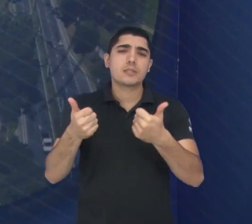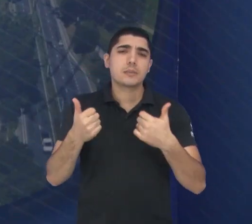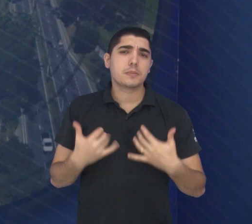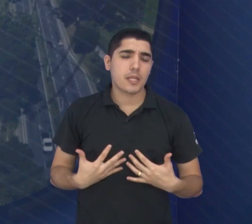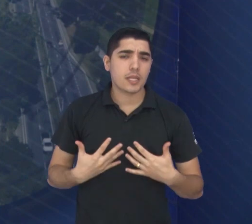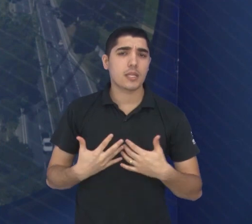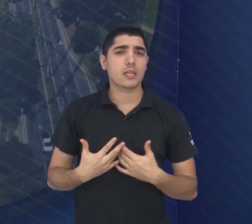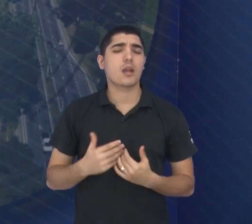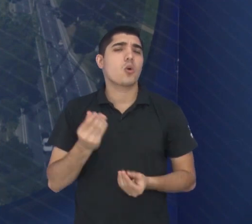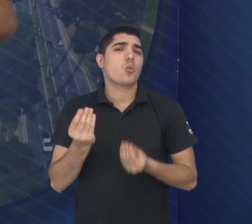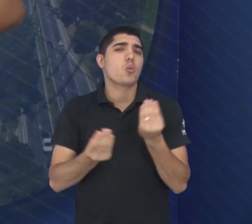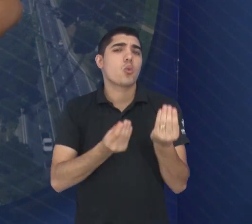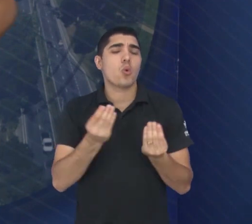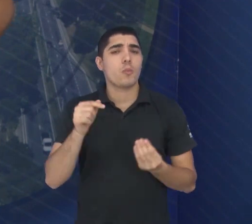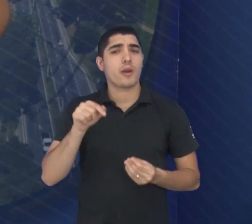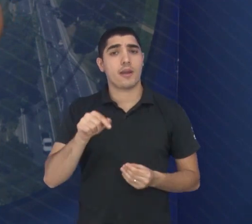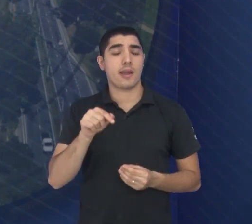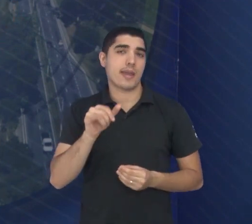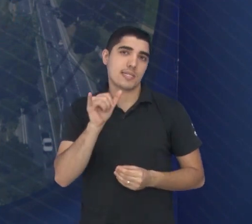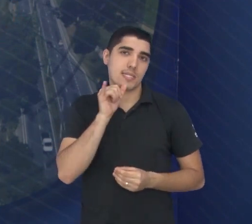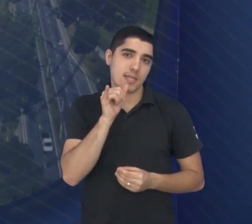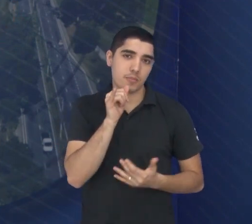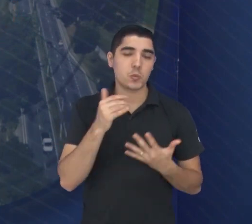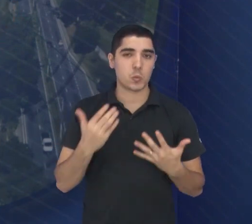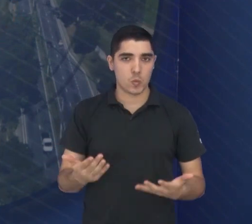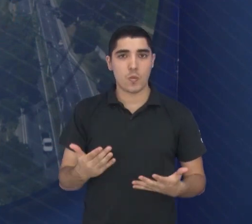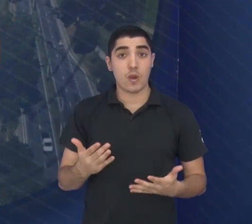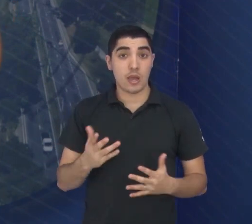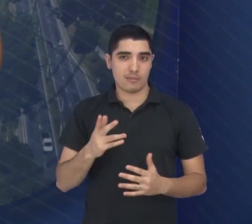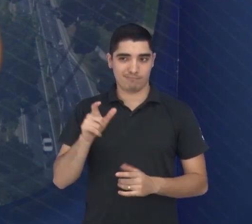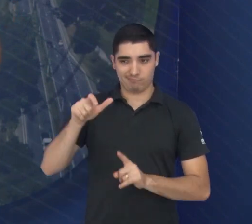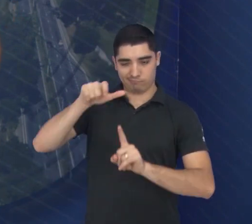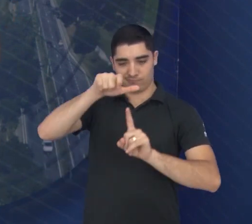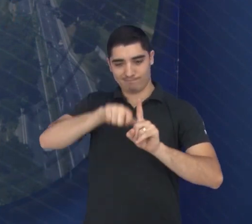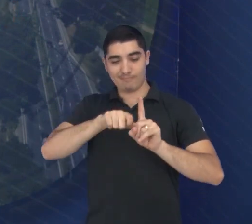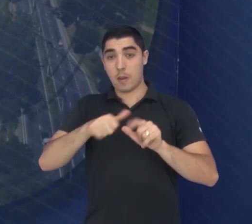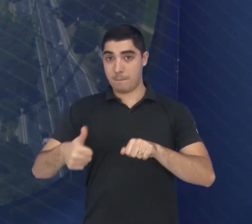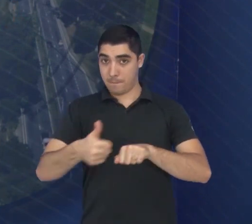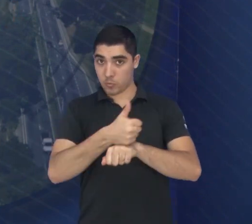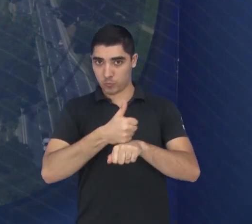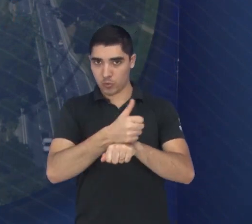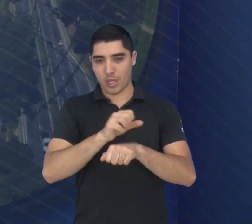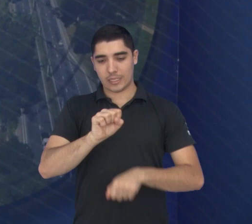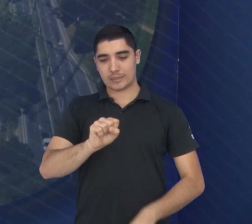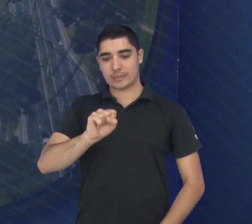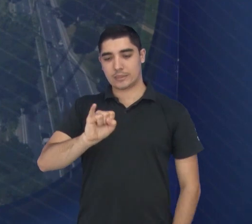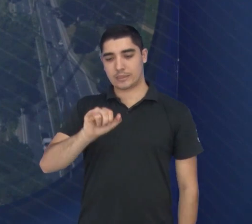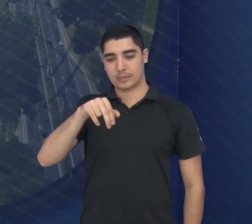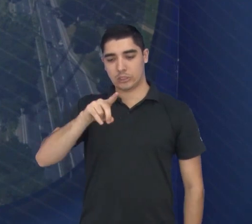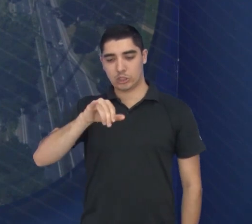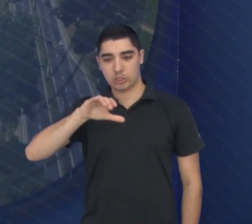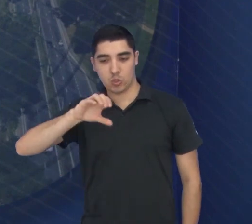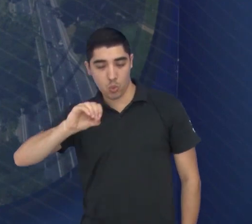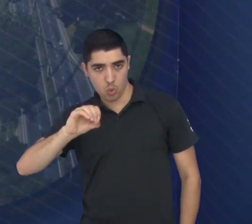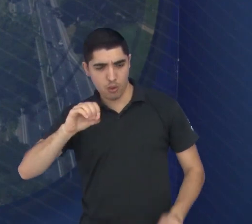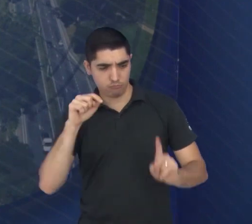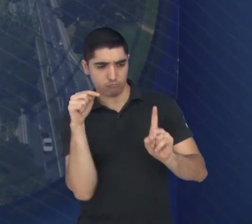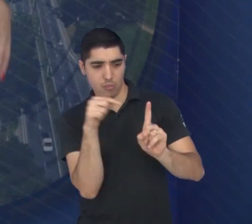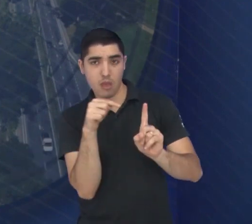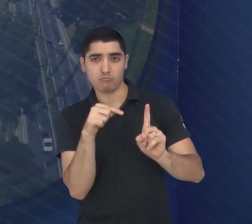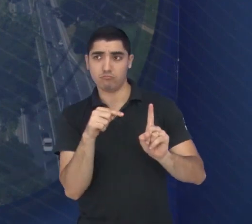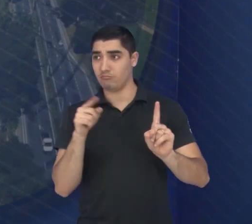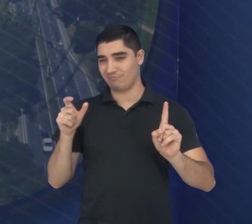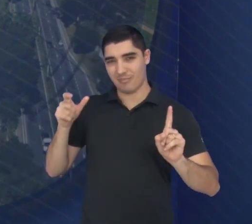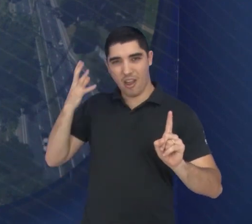justamente essa dinâmica, né? Quando a gente fala de síndico profissional, como a Fernanda reforçou, tem muitos